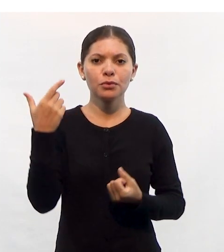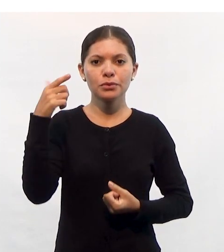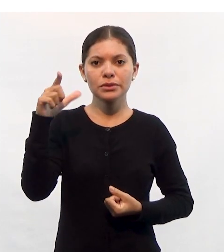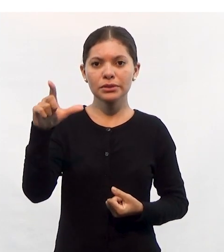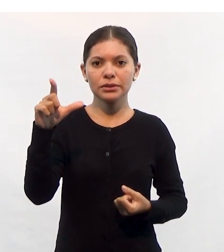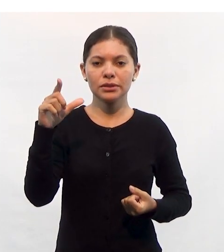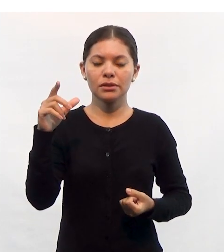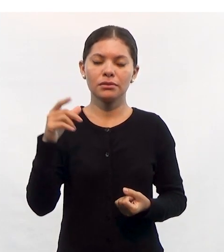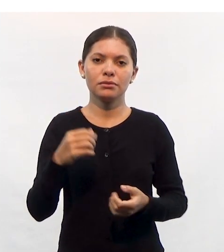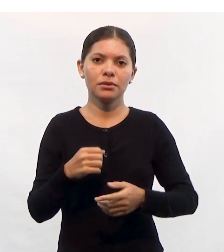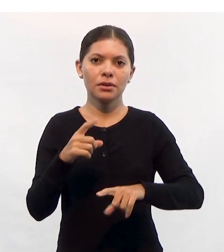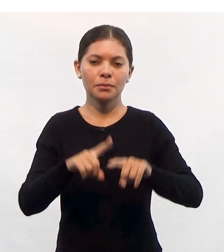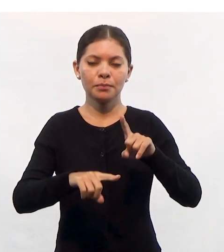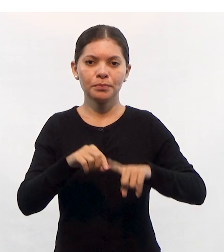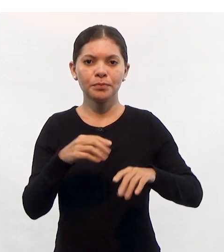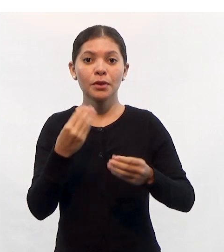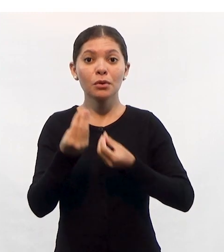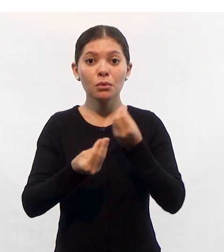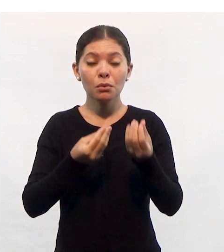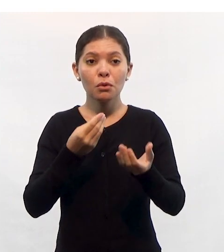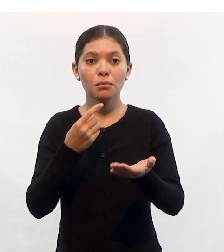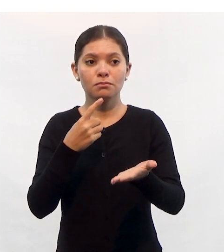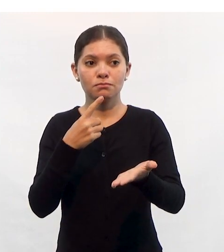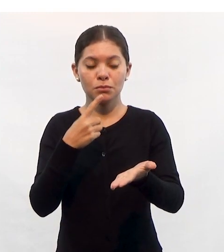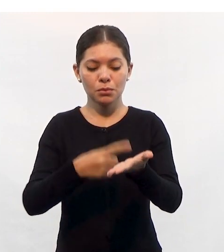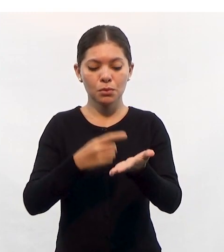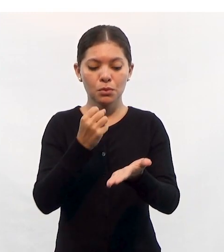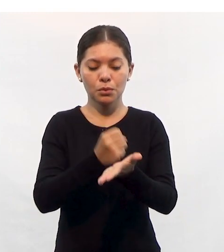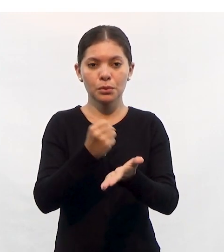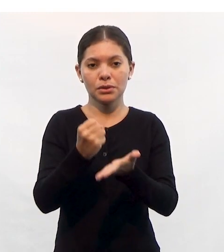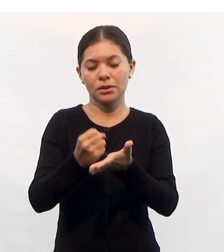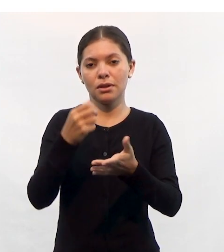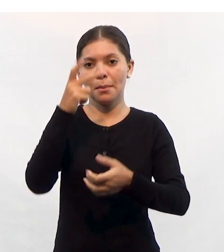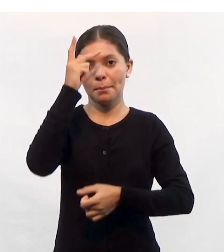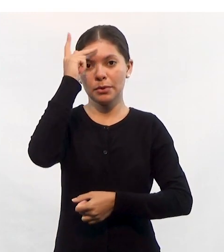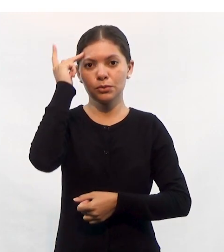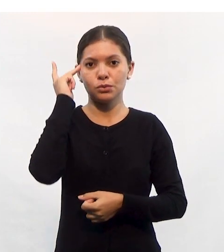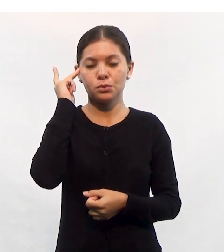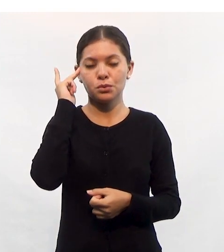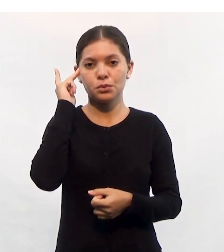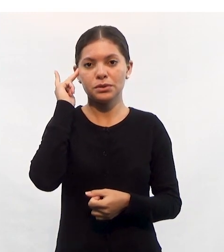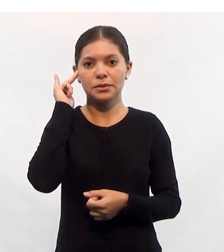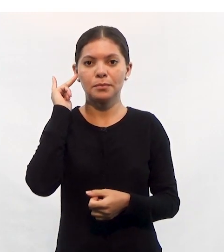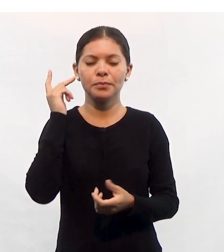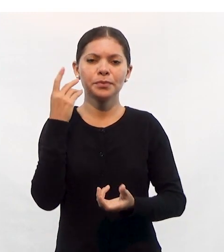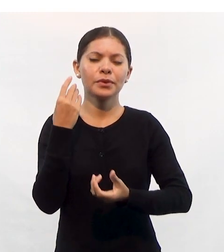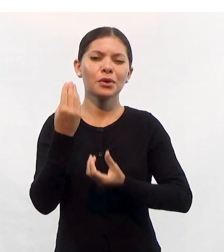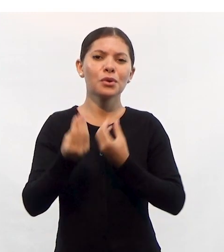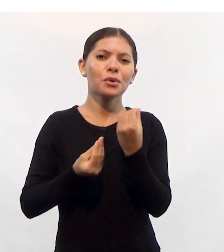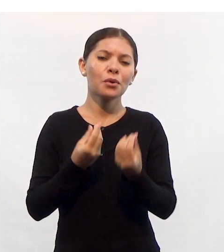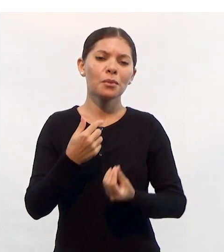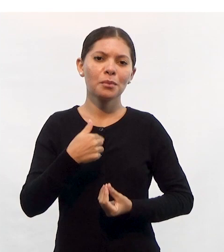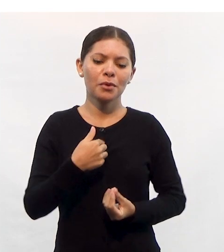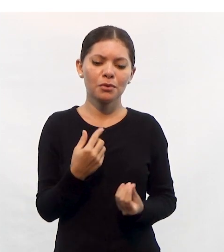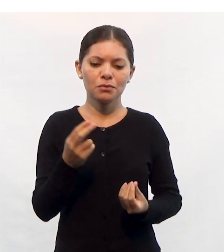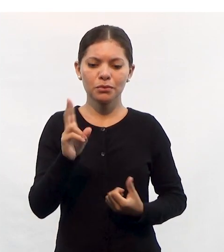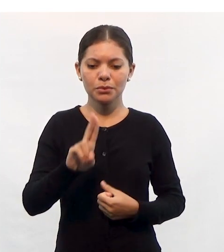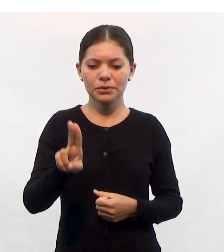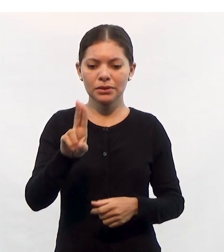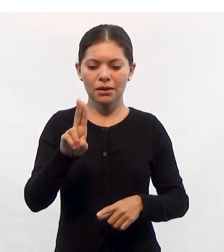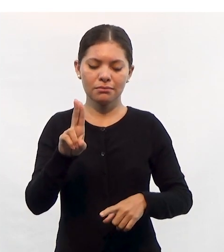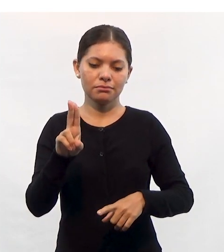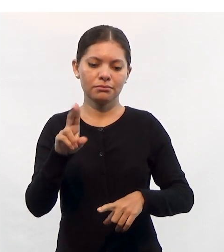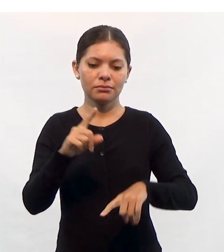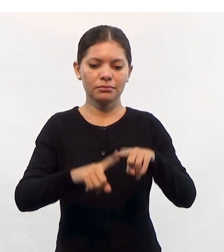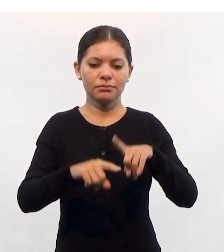como é que eu vou fazer para contratar pessoas caso você seja necessárias de que forma eu vou utilizar